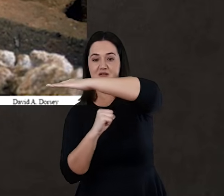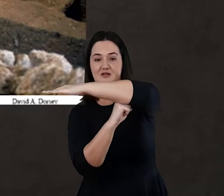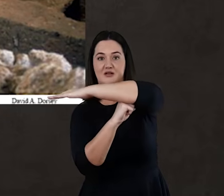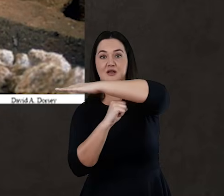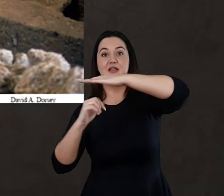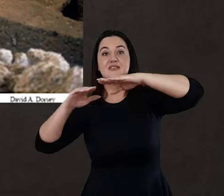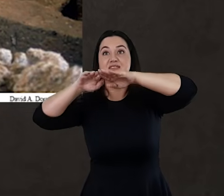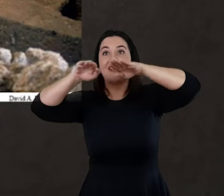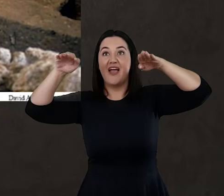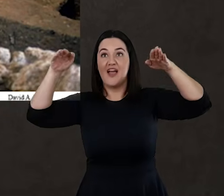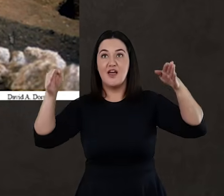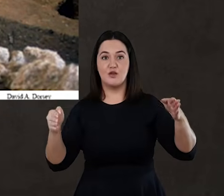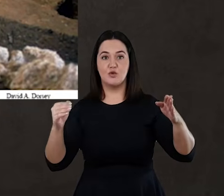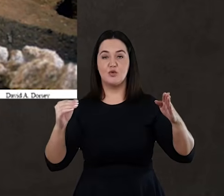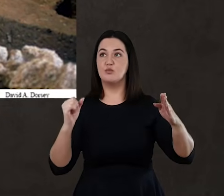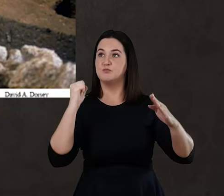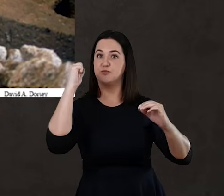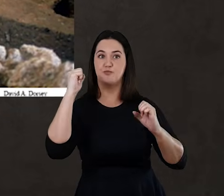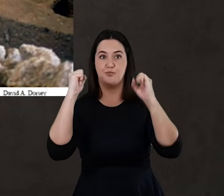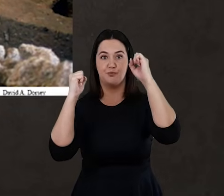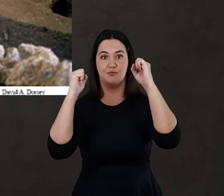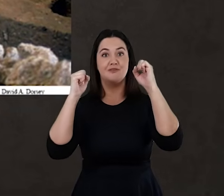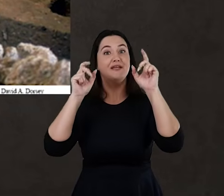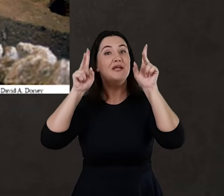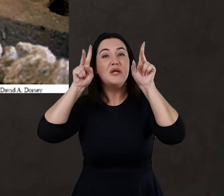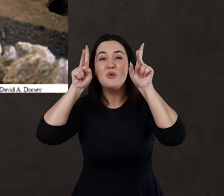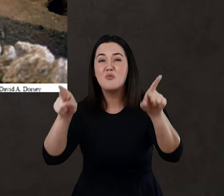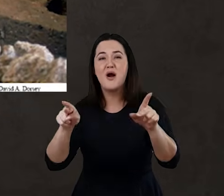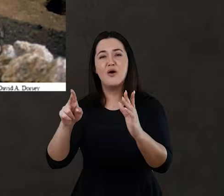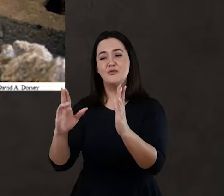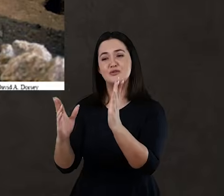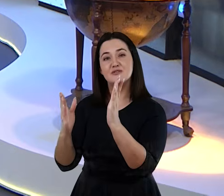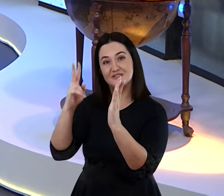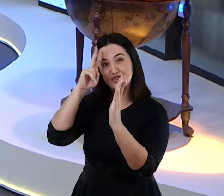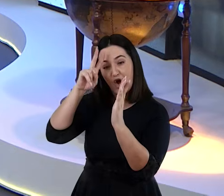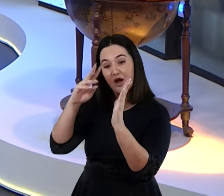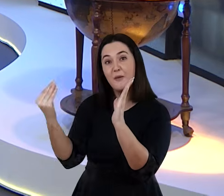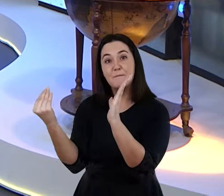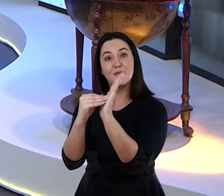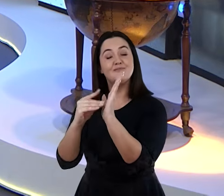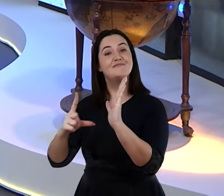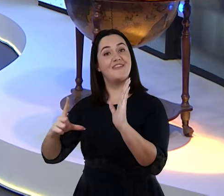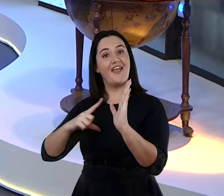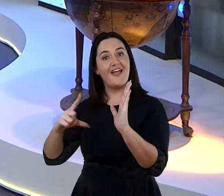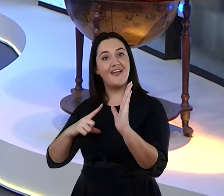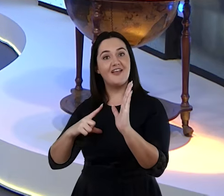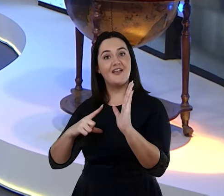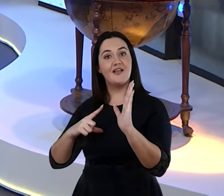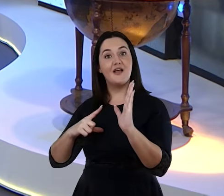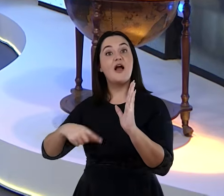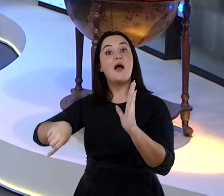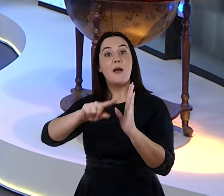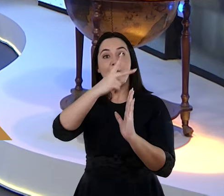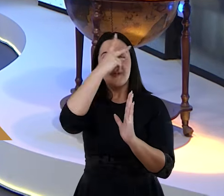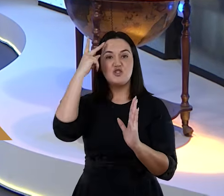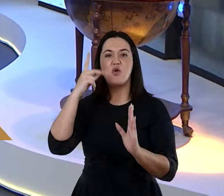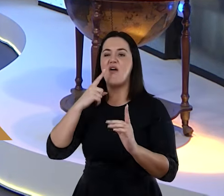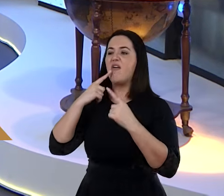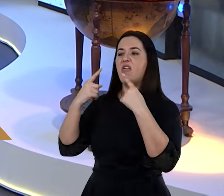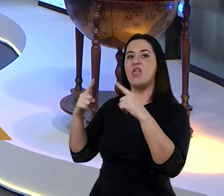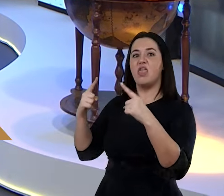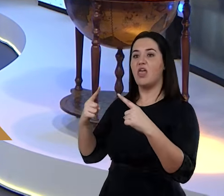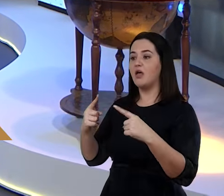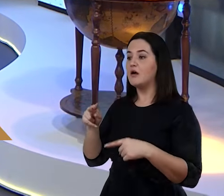do edifício por inteiro, exatamente como está na história de Sansão. Muitos críticos foram silenciados com esse